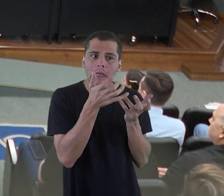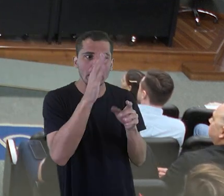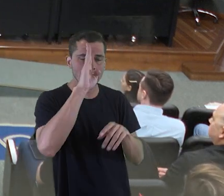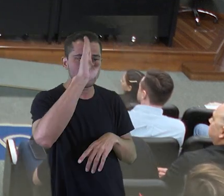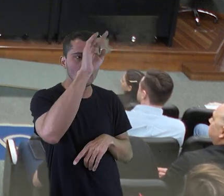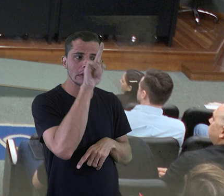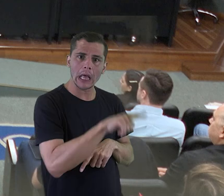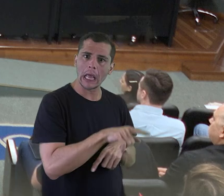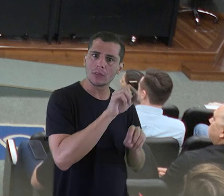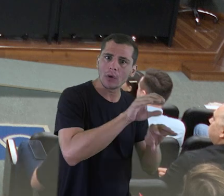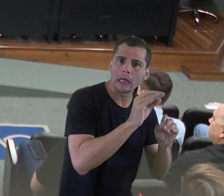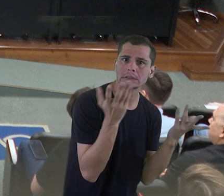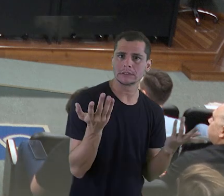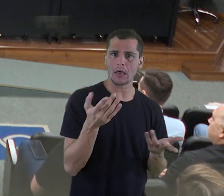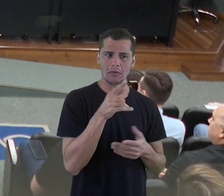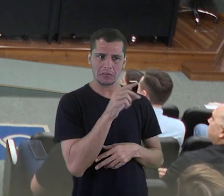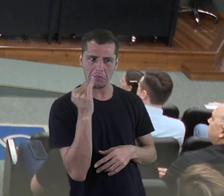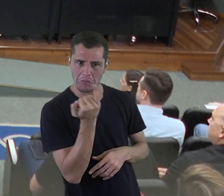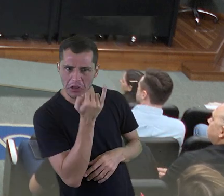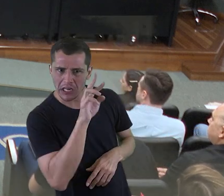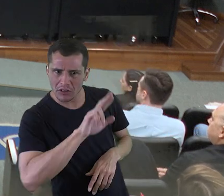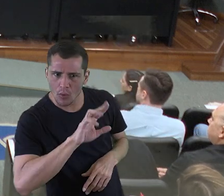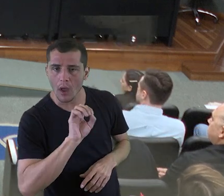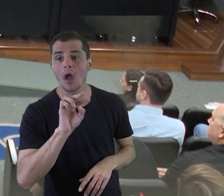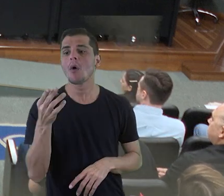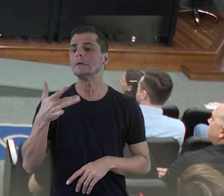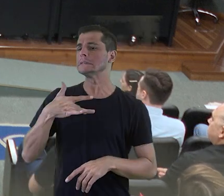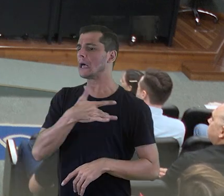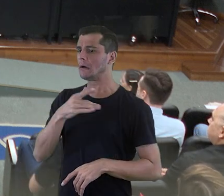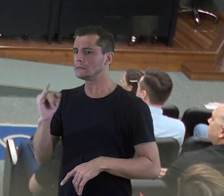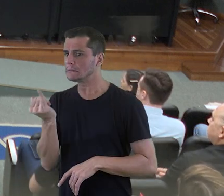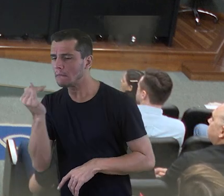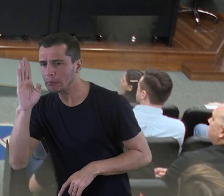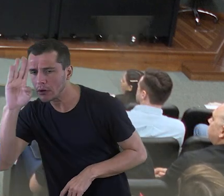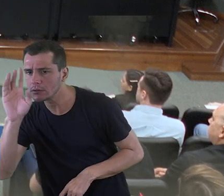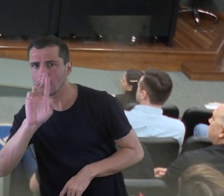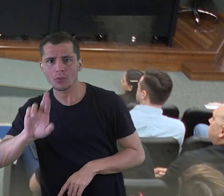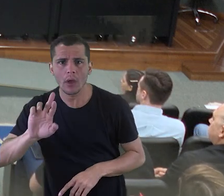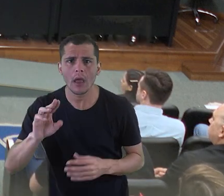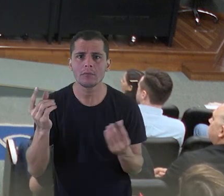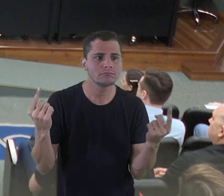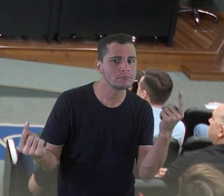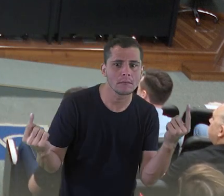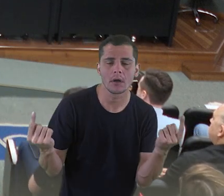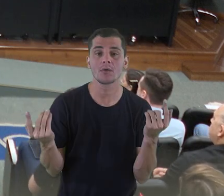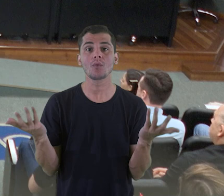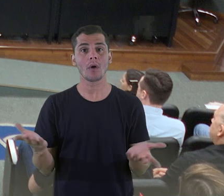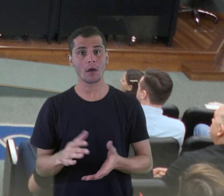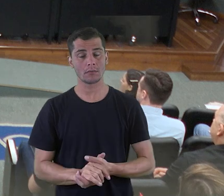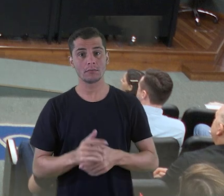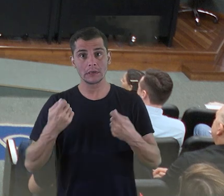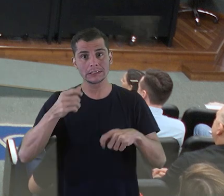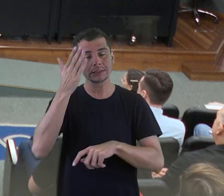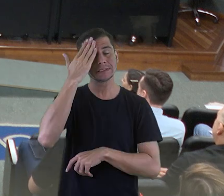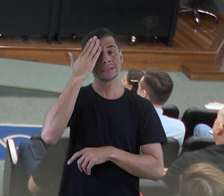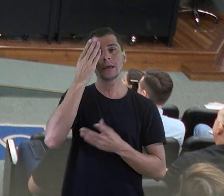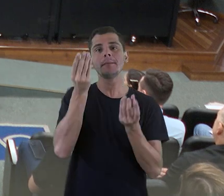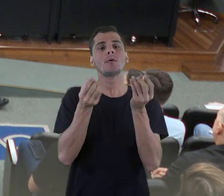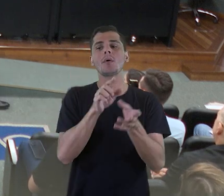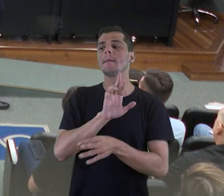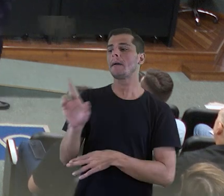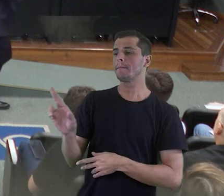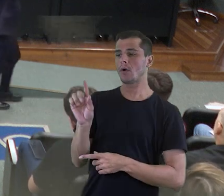ter o quê para responder esse cara? Você tem que ter priorização. Você tem dizer o seguinte, sabe aquele prefeito que colocou você nesse cara